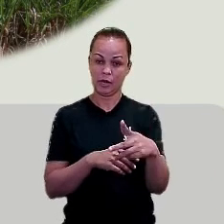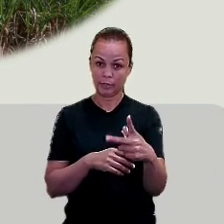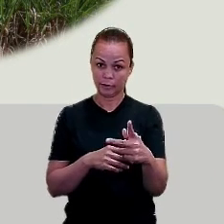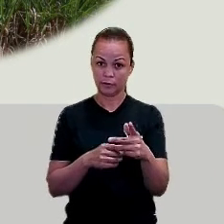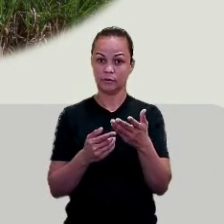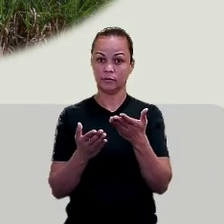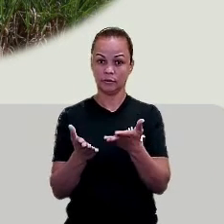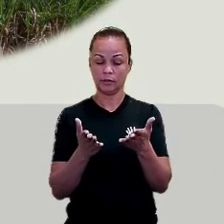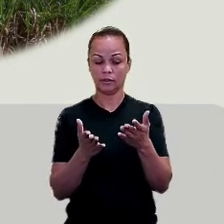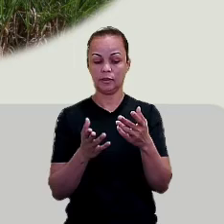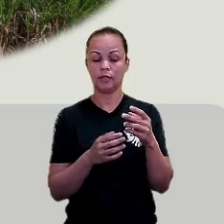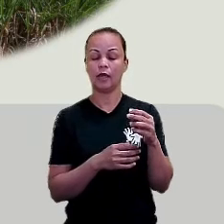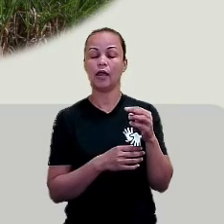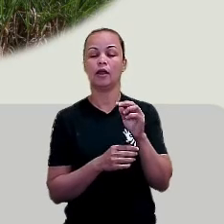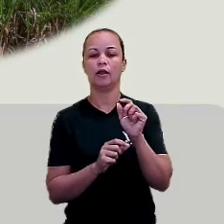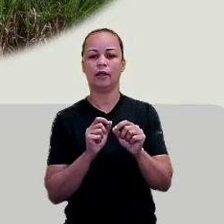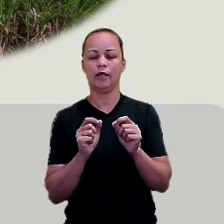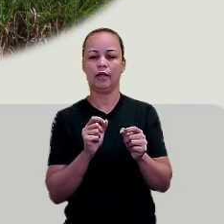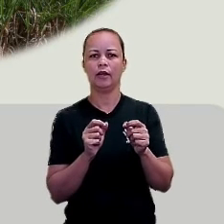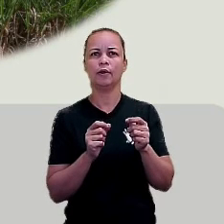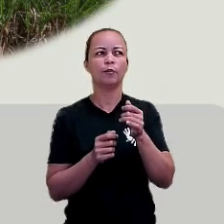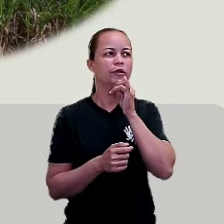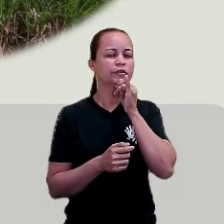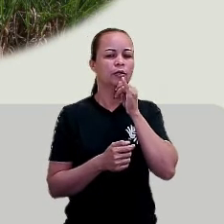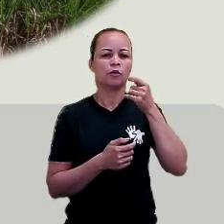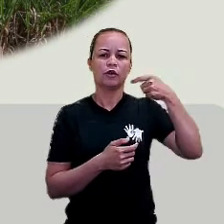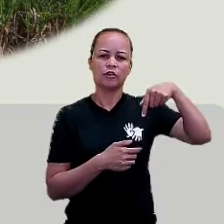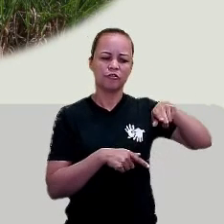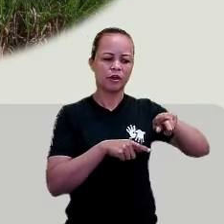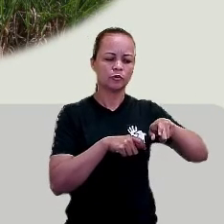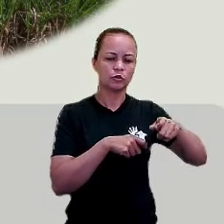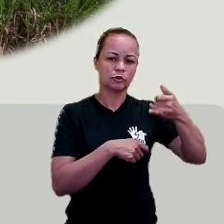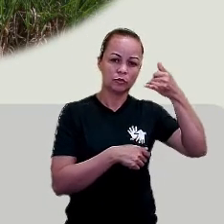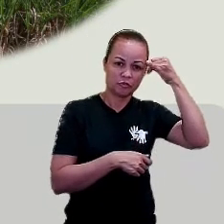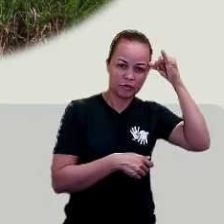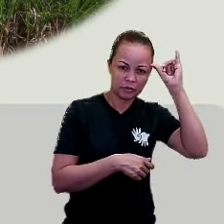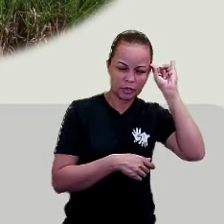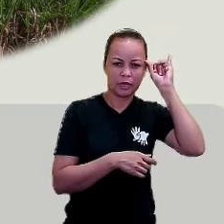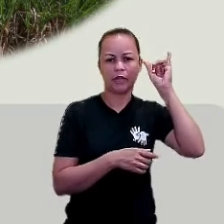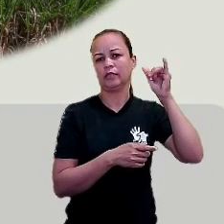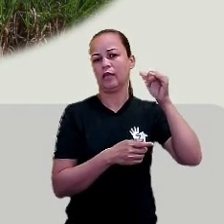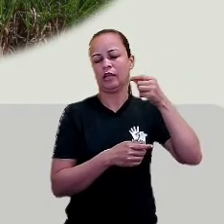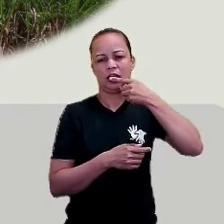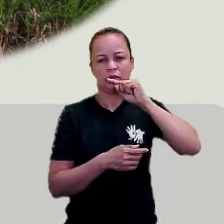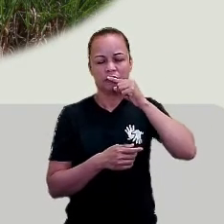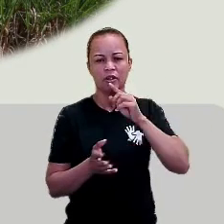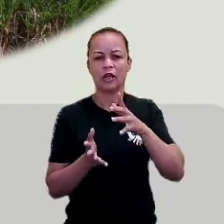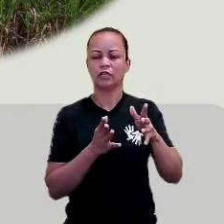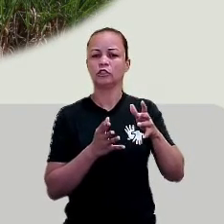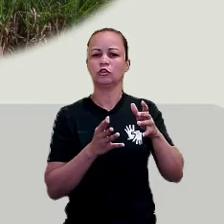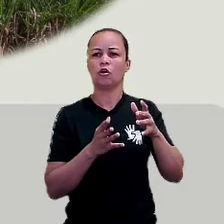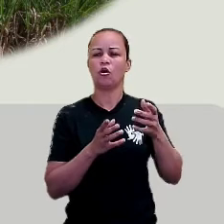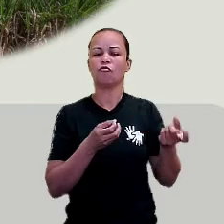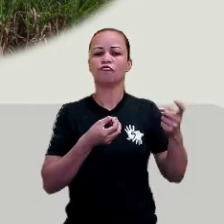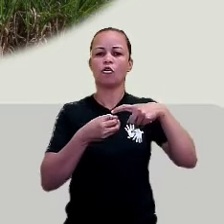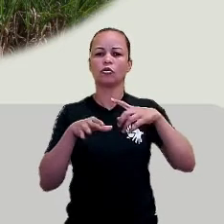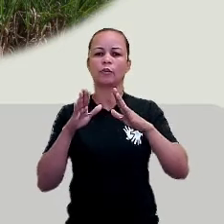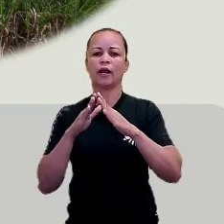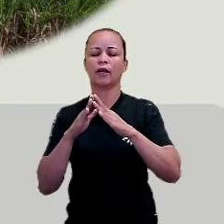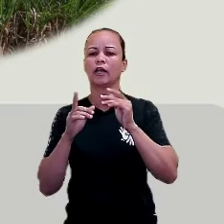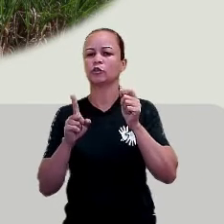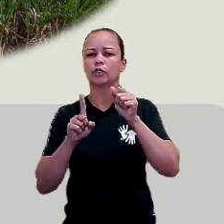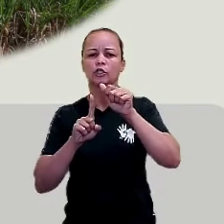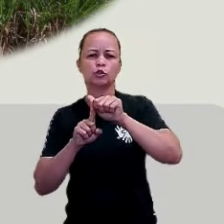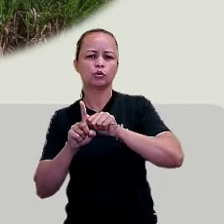tempo. Vamos supor, eles vão para as fazendas, para os canaviais, só voltam daqui a 2, 3 meses. Eles vão